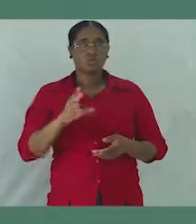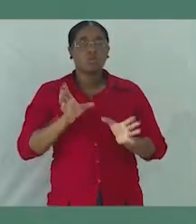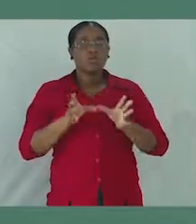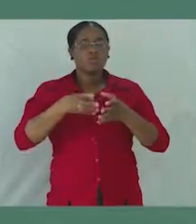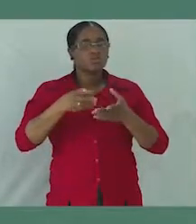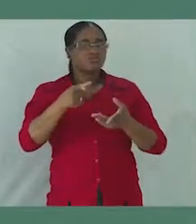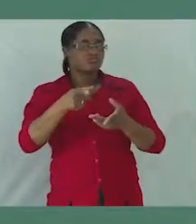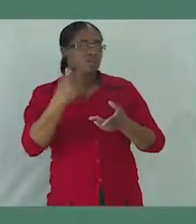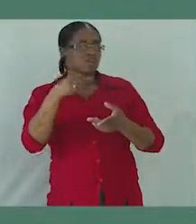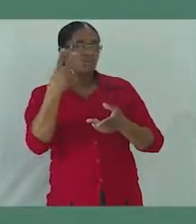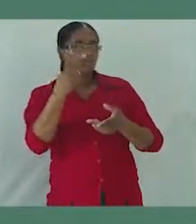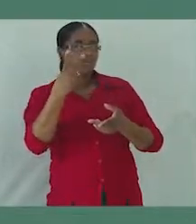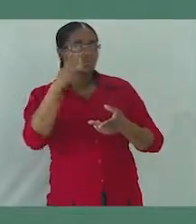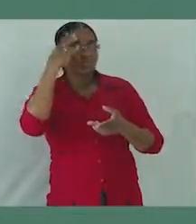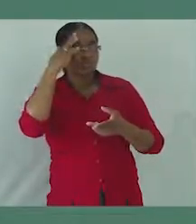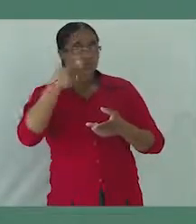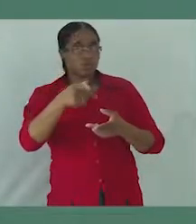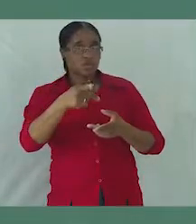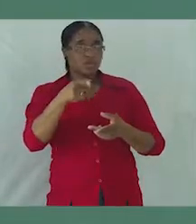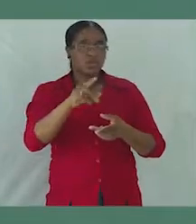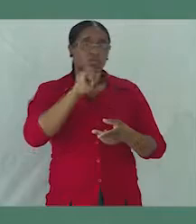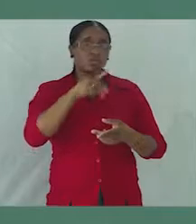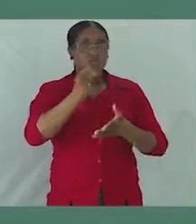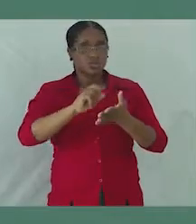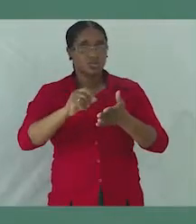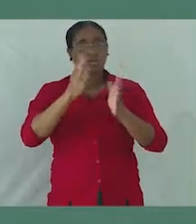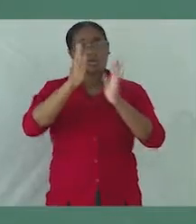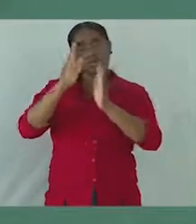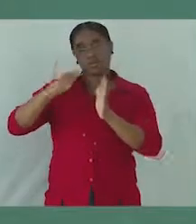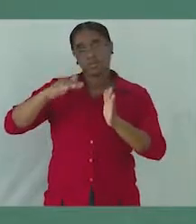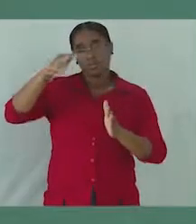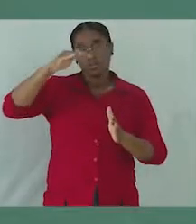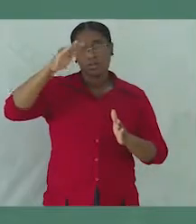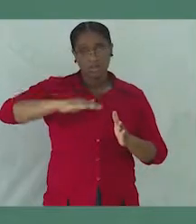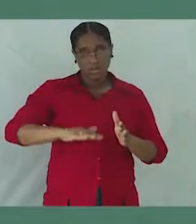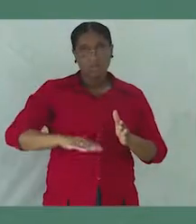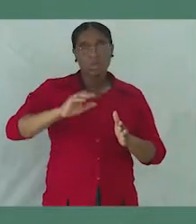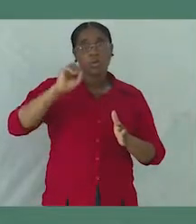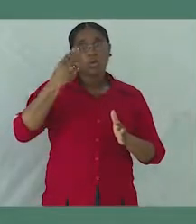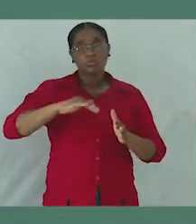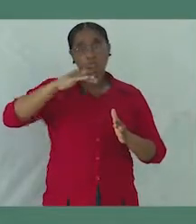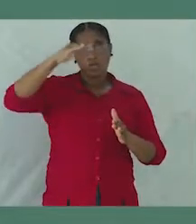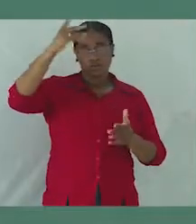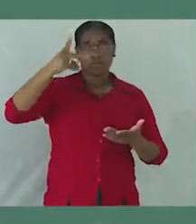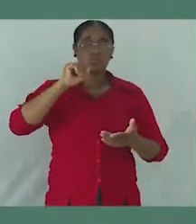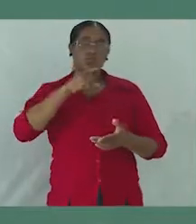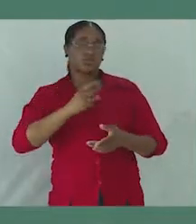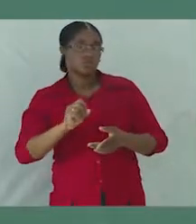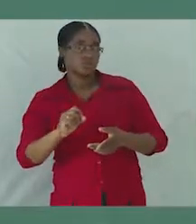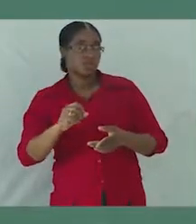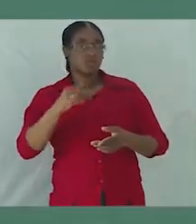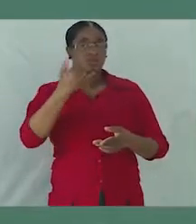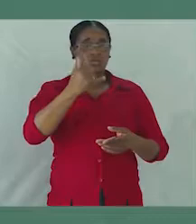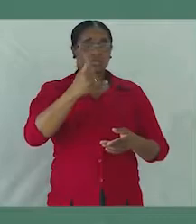ter dois valores. Aqui podemos pôr por ordem crescente ou decrescente, mas eu vou pôr o primeiro valor, menos raiz